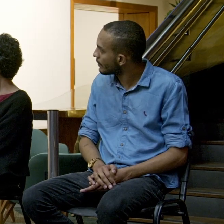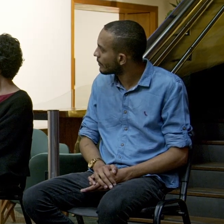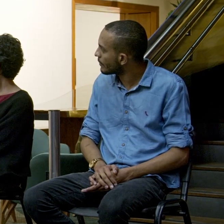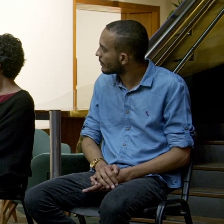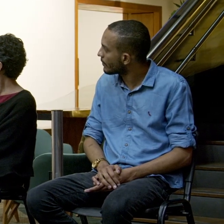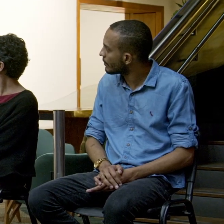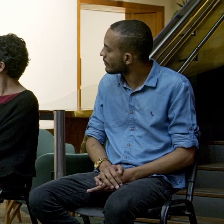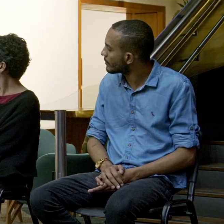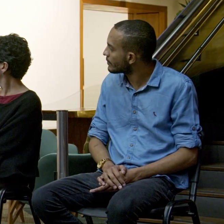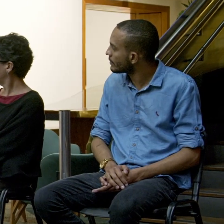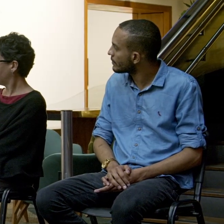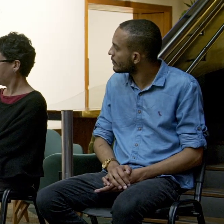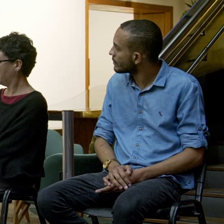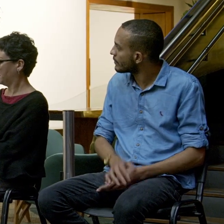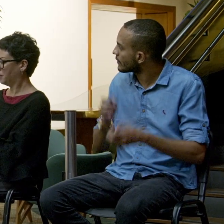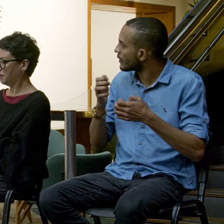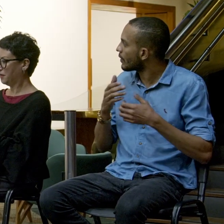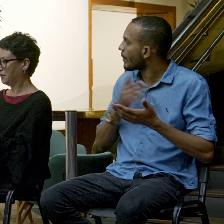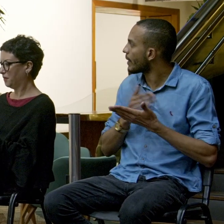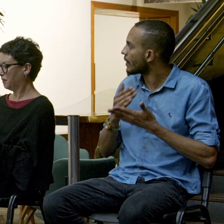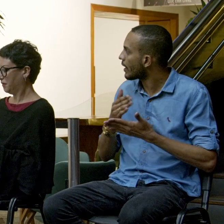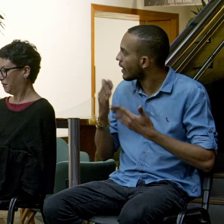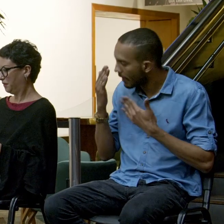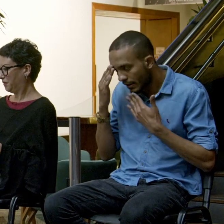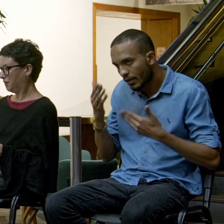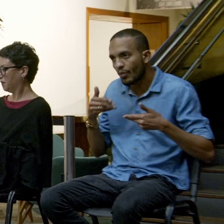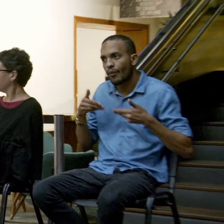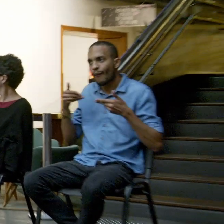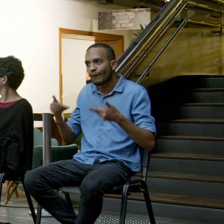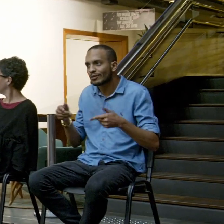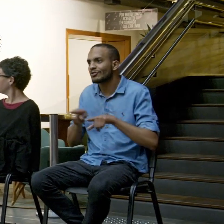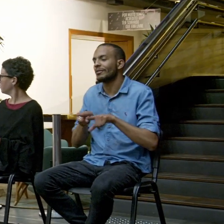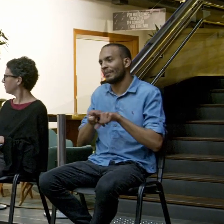Bom, queria começar agradecendo o convite.